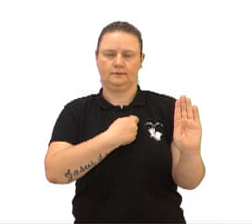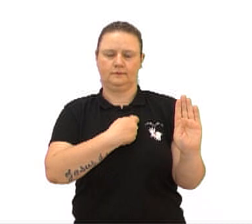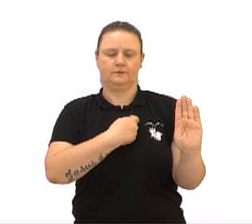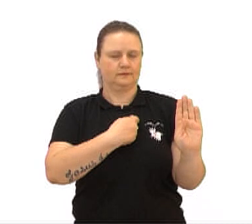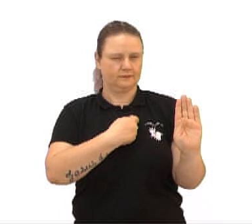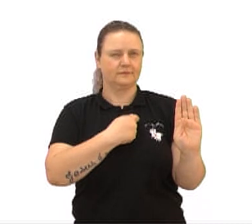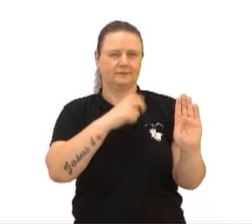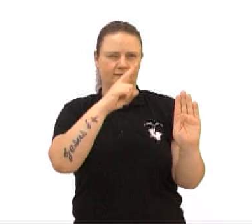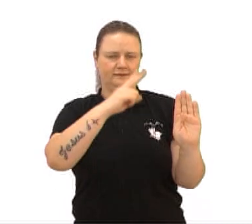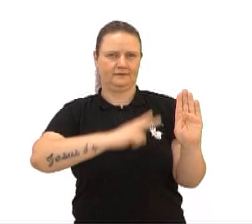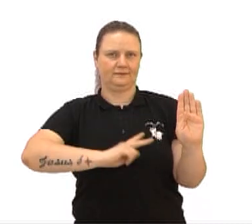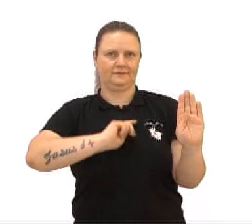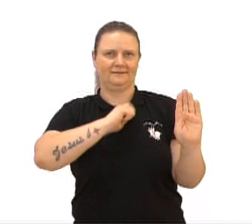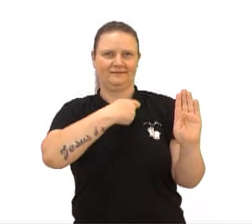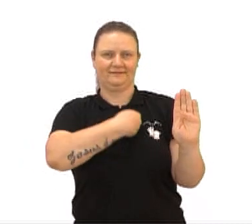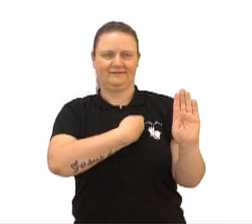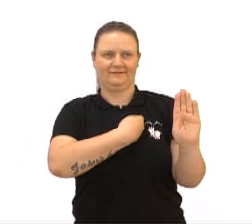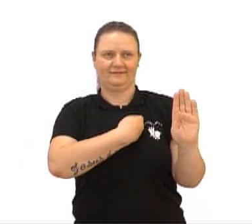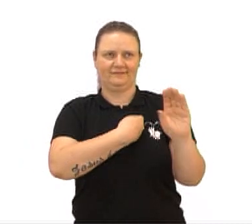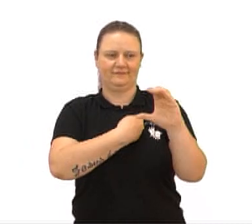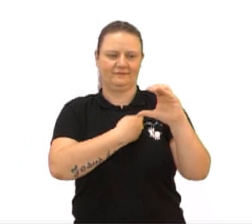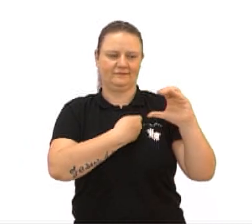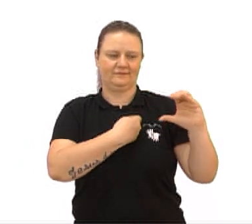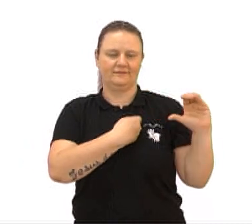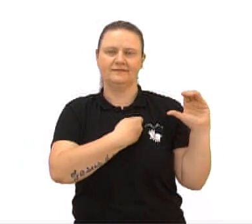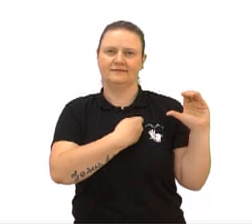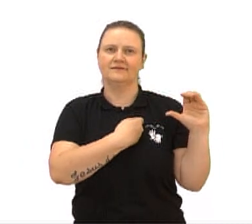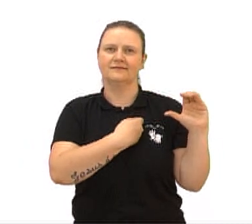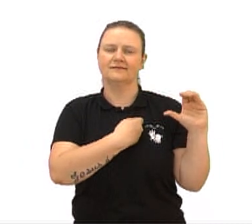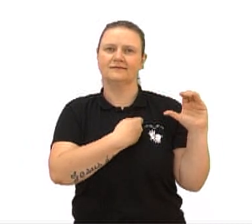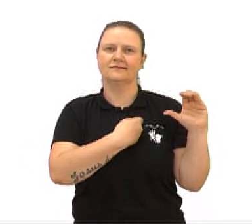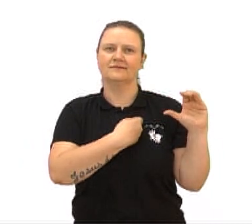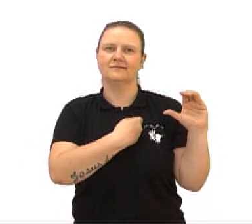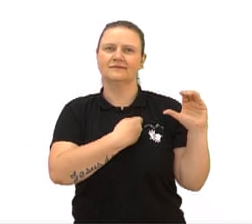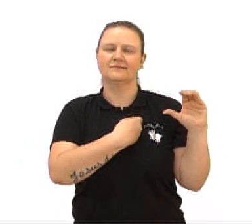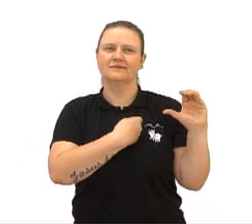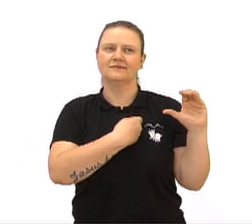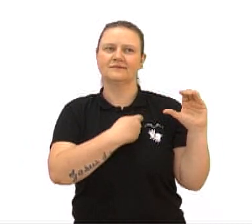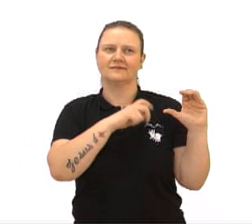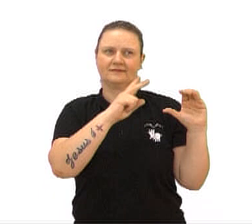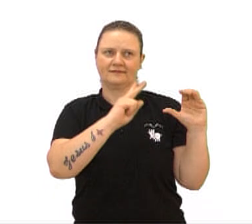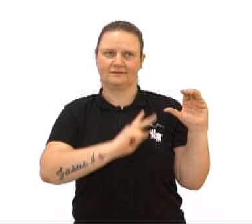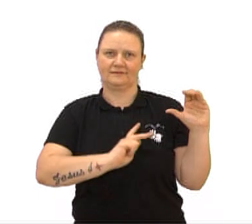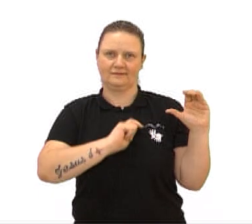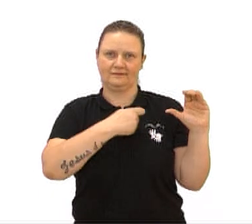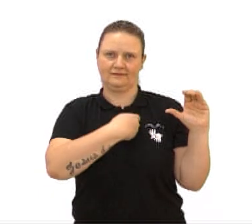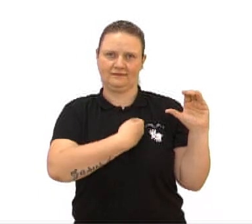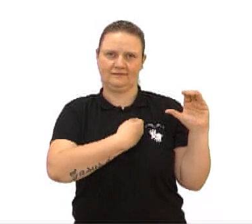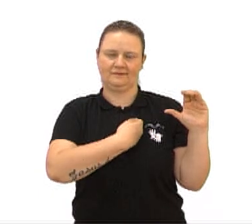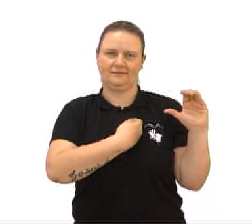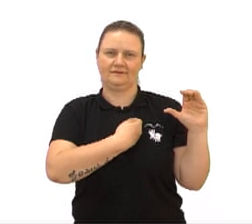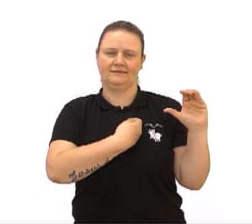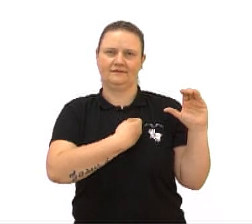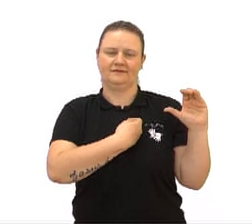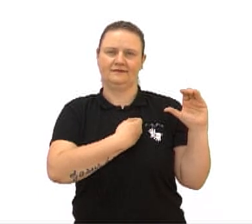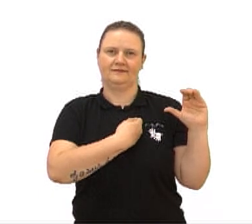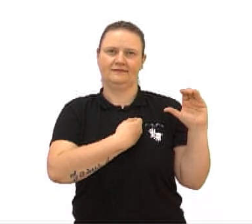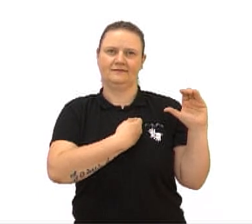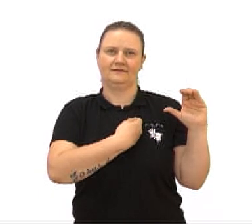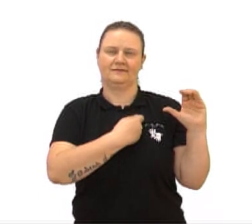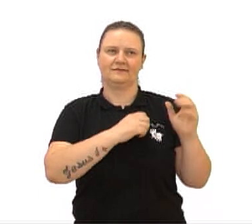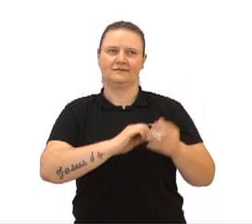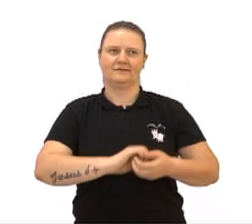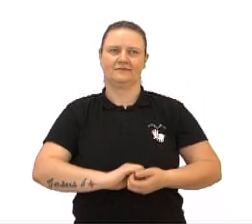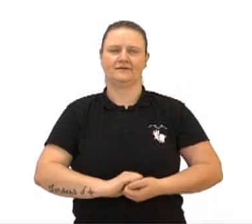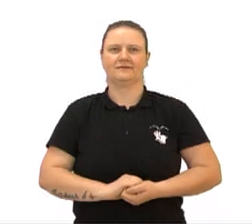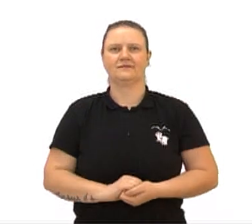hablantes de la lengua española en todos los 6 continentes. Y la C. Hay en el mundo 21 países que tienen el